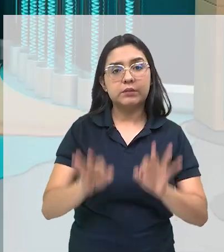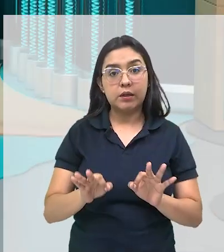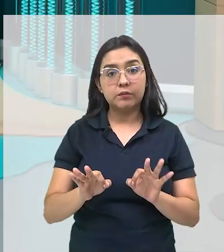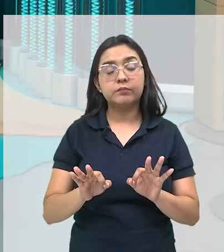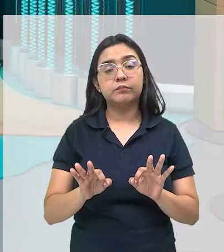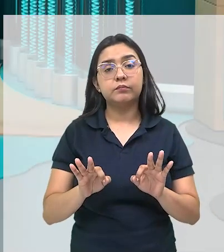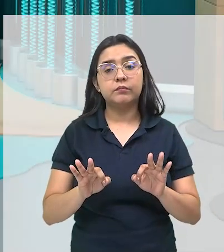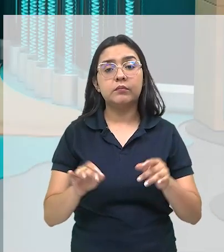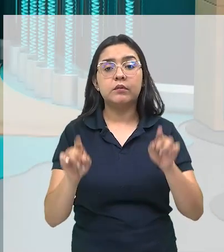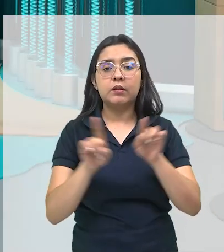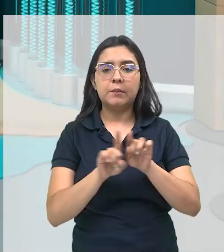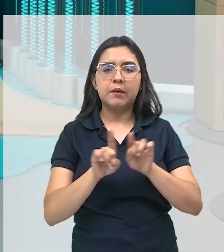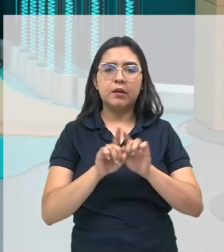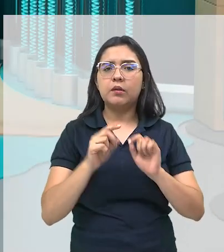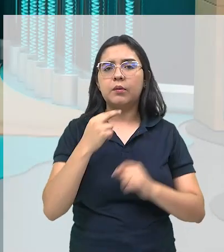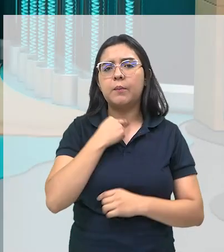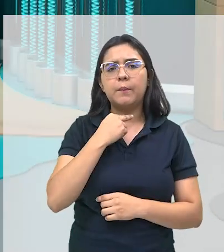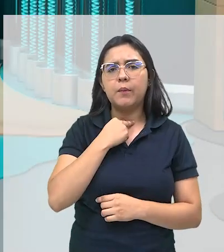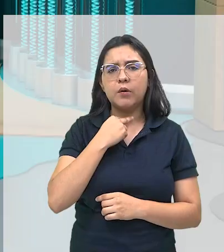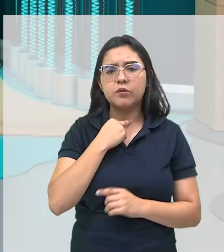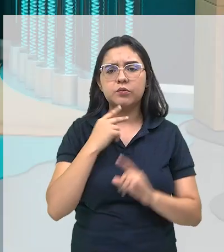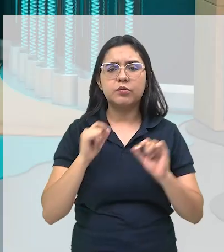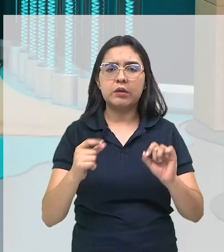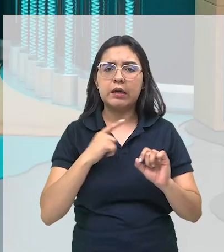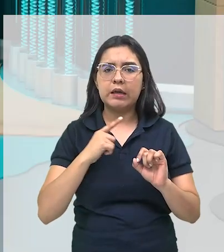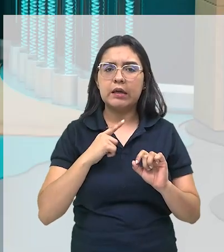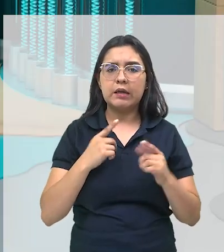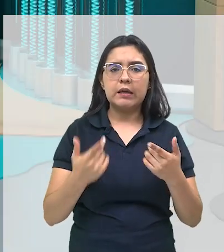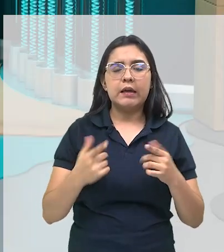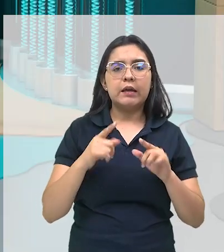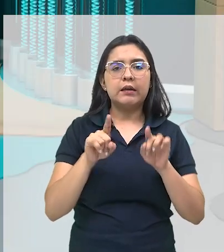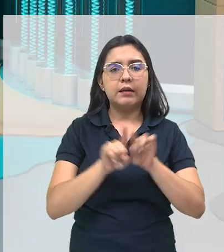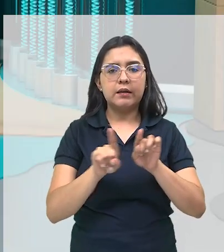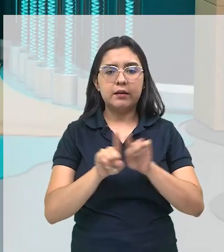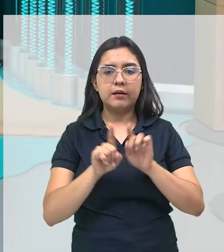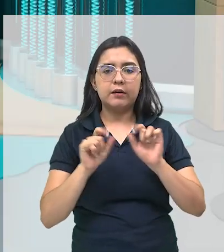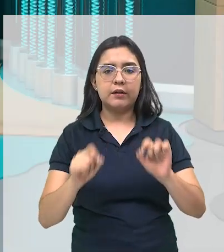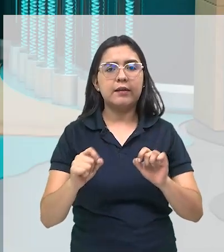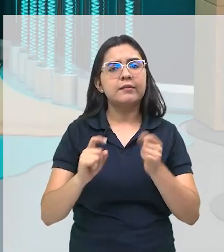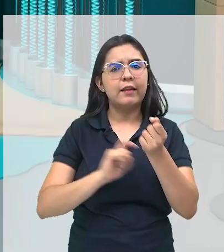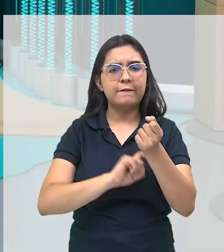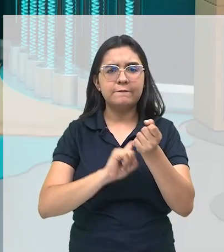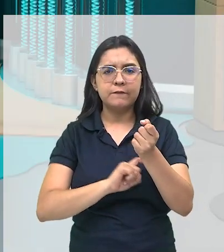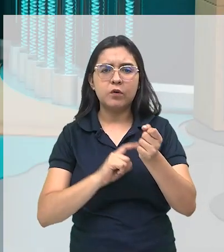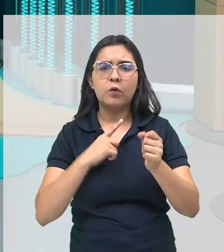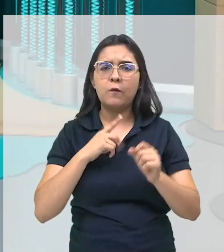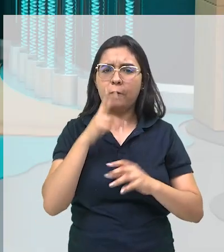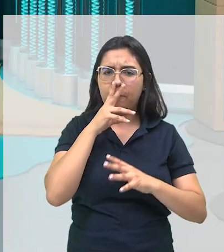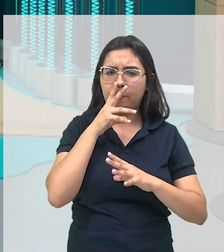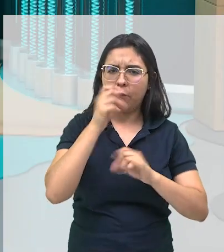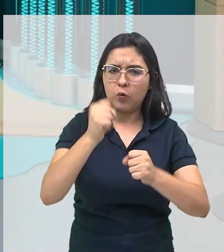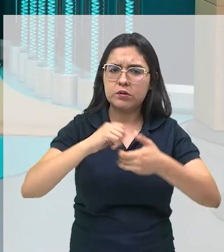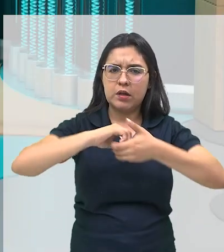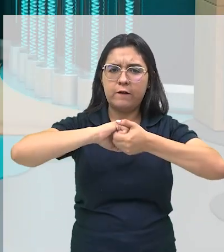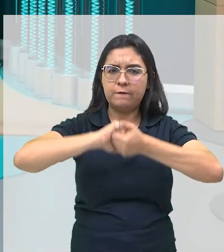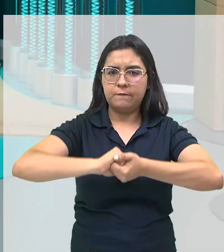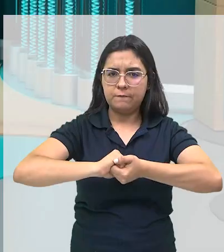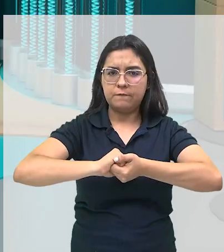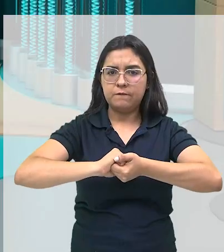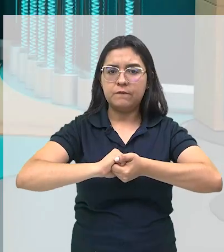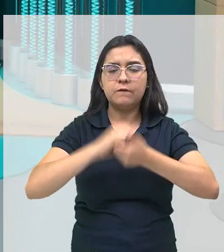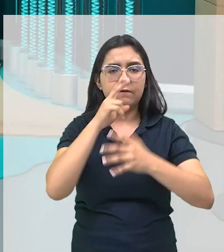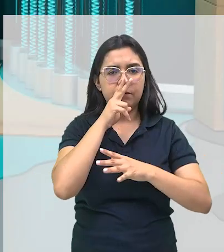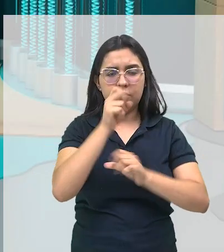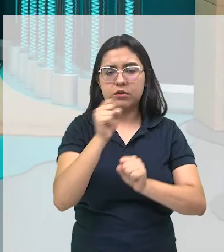tempo que você não pode ficar muito tenso, né, segurando a pessoa com muita força, com muita